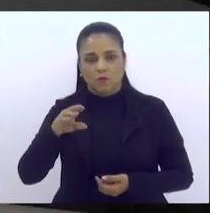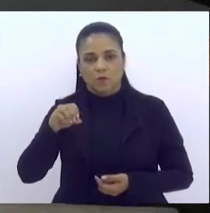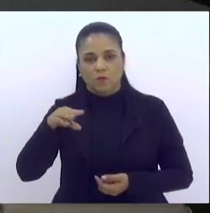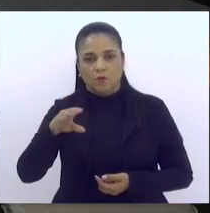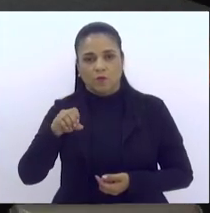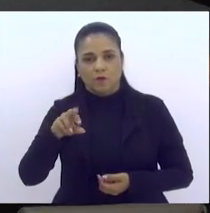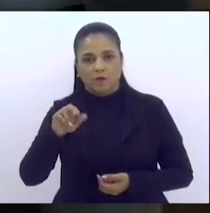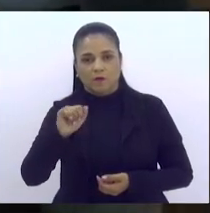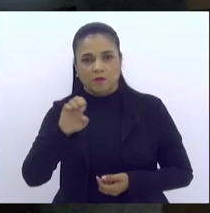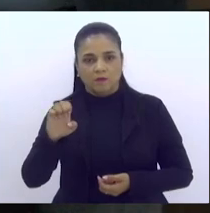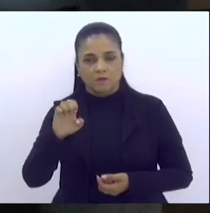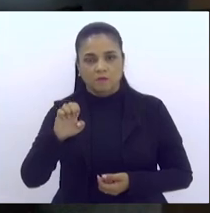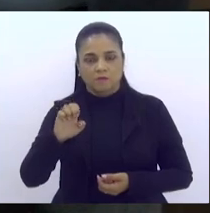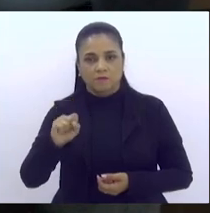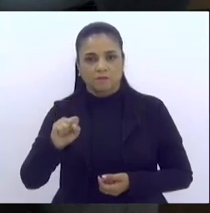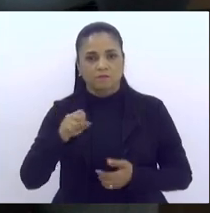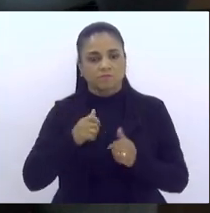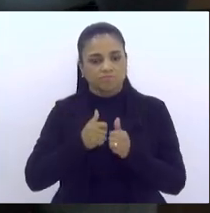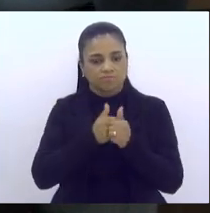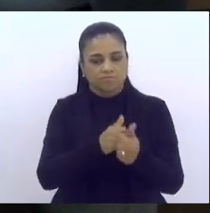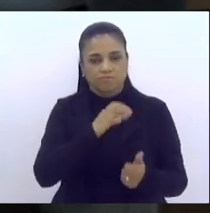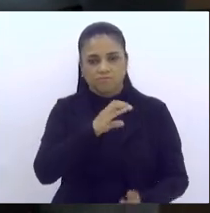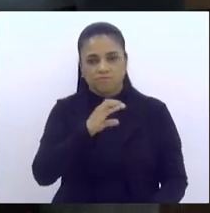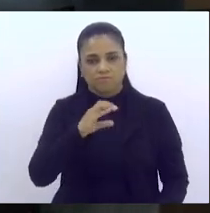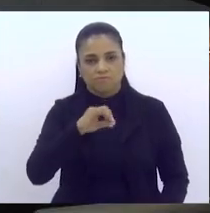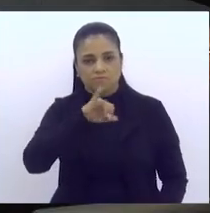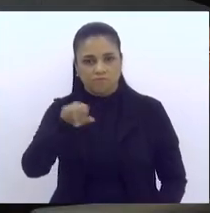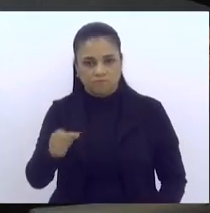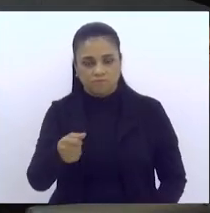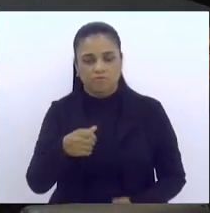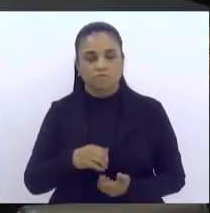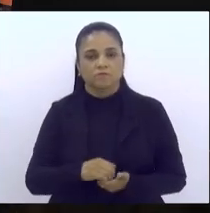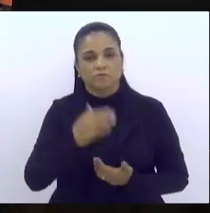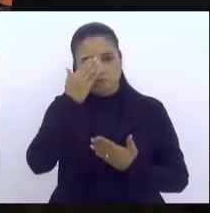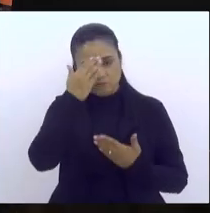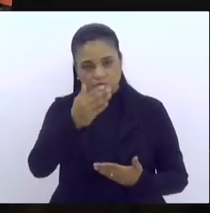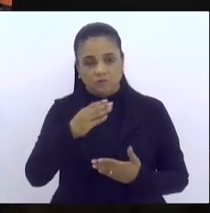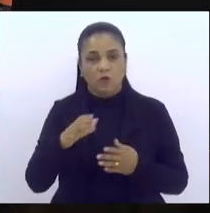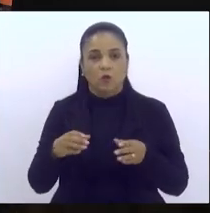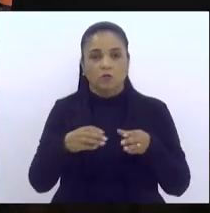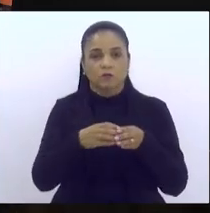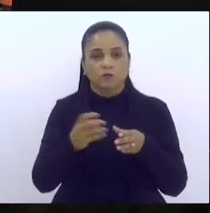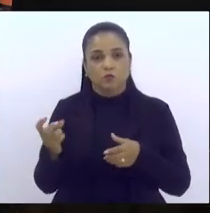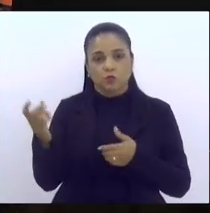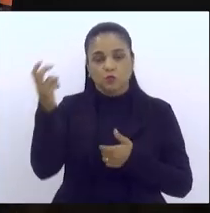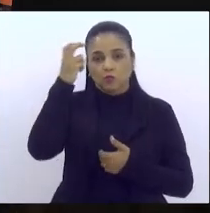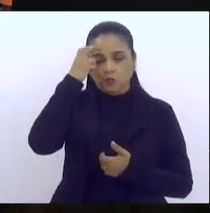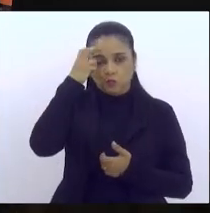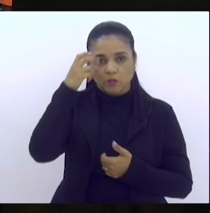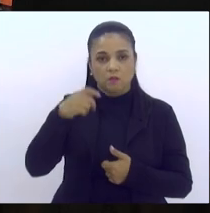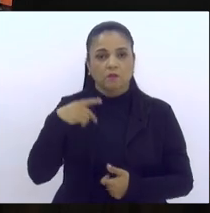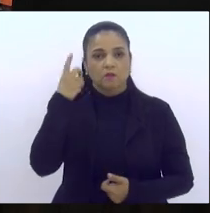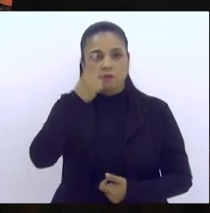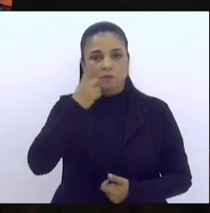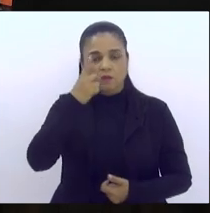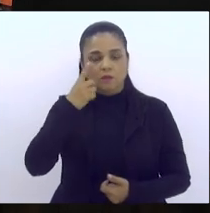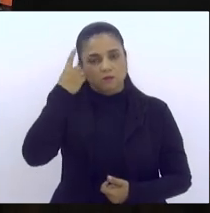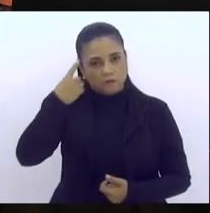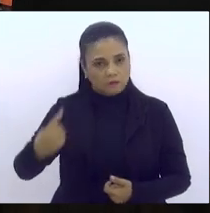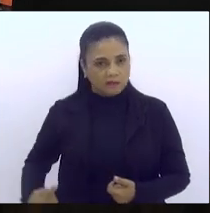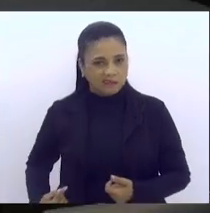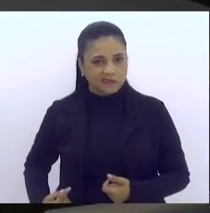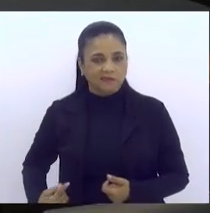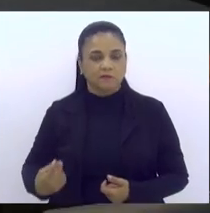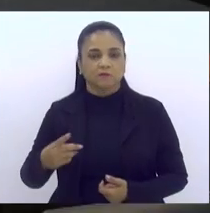Senhor presidente, acompanho o parecer da CCJ. Muito obrigado. Pela Comissão de Cultura, deputada Dani Balbi, por